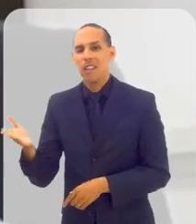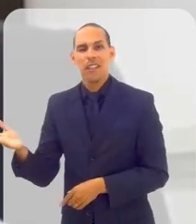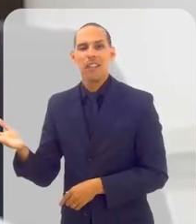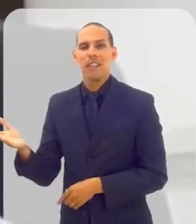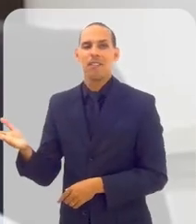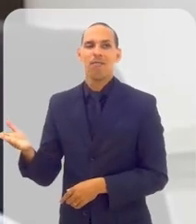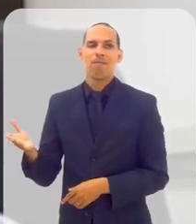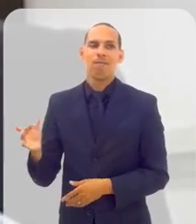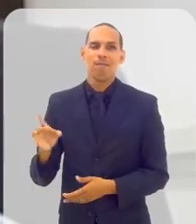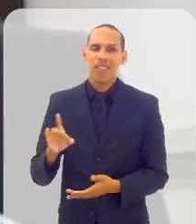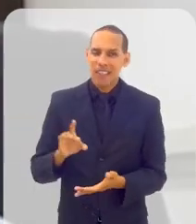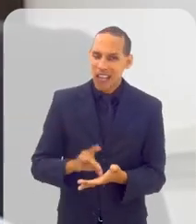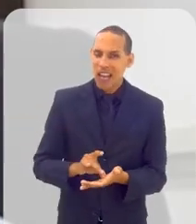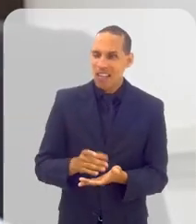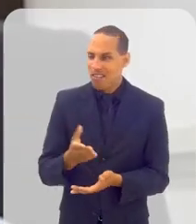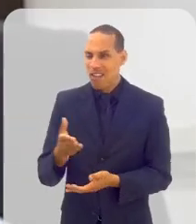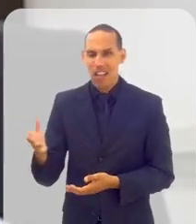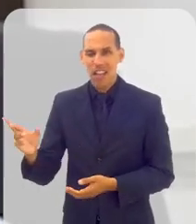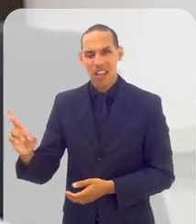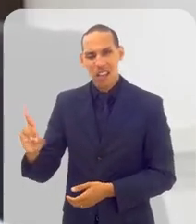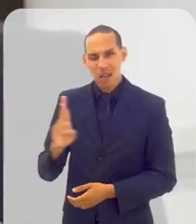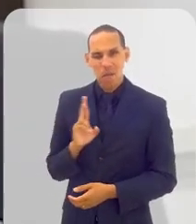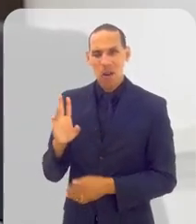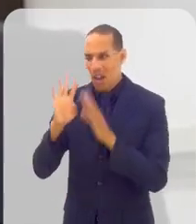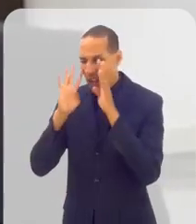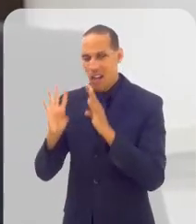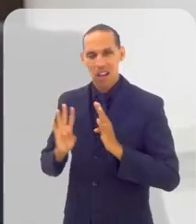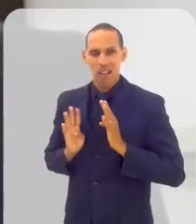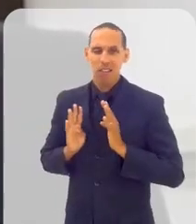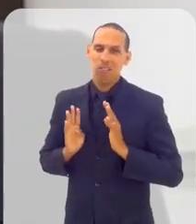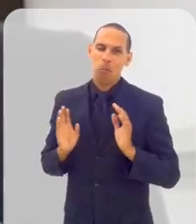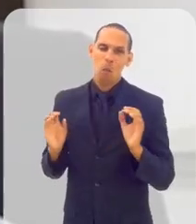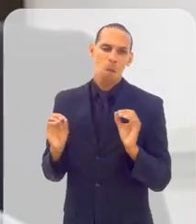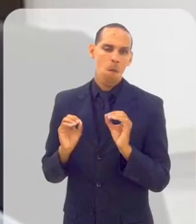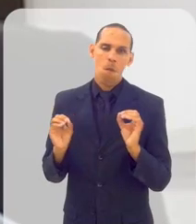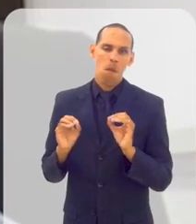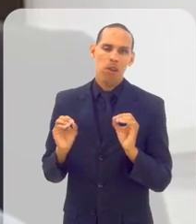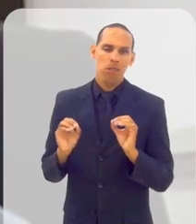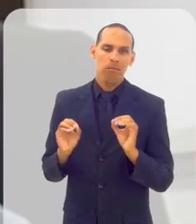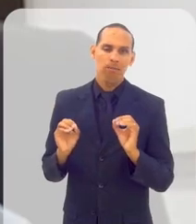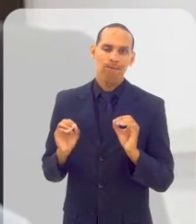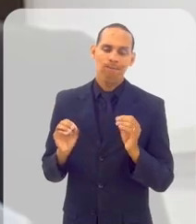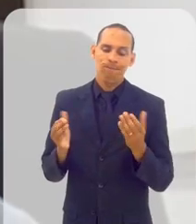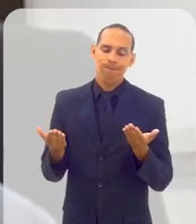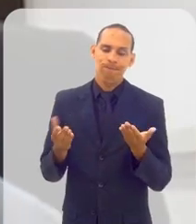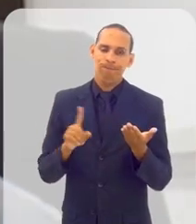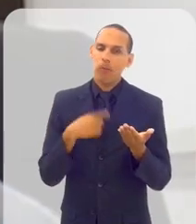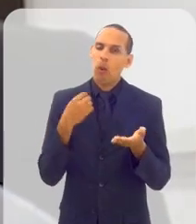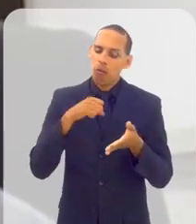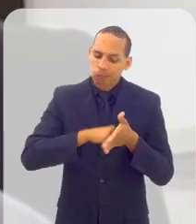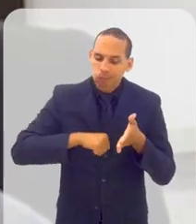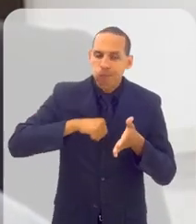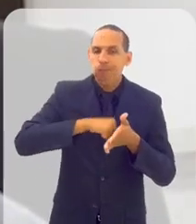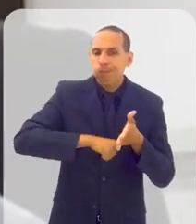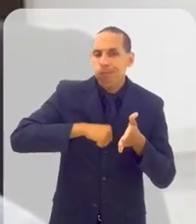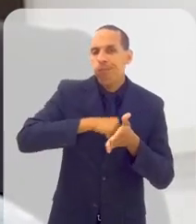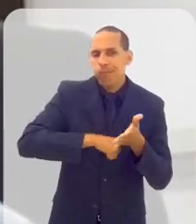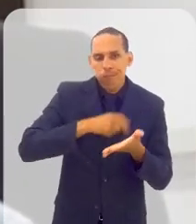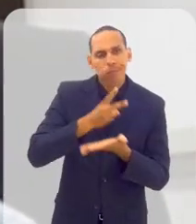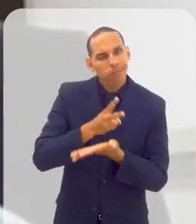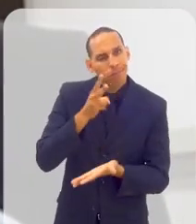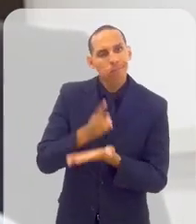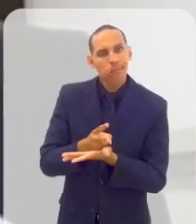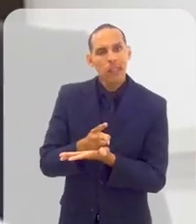temos, na prática, nós não temos sido atendidos. Tá? E a nossa luta é